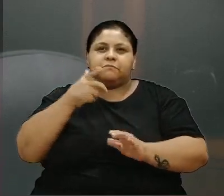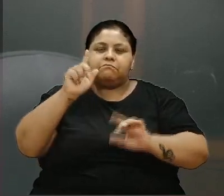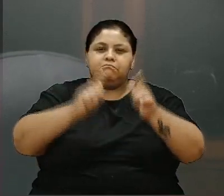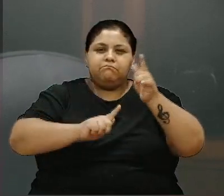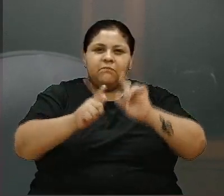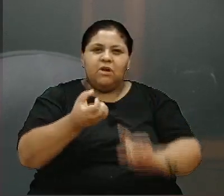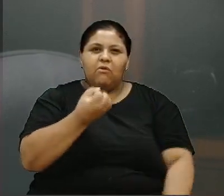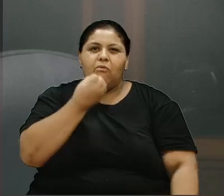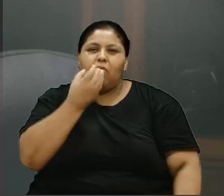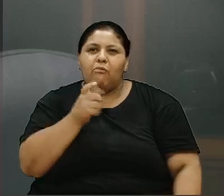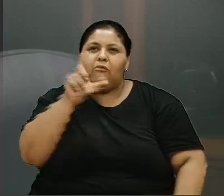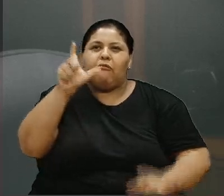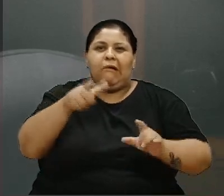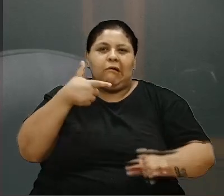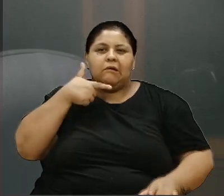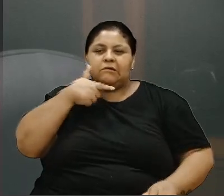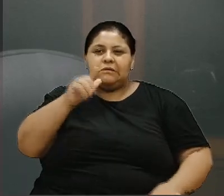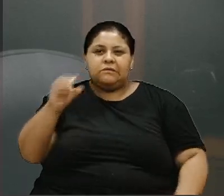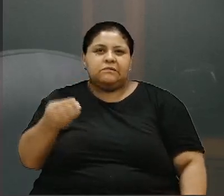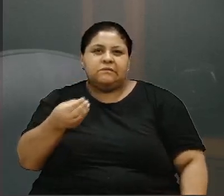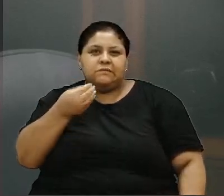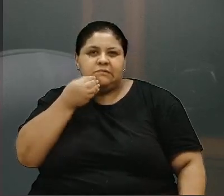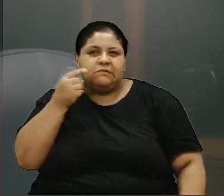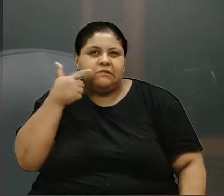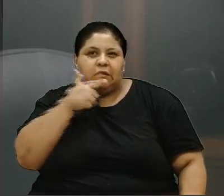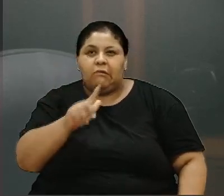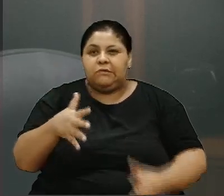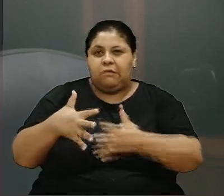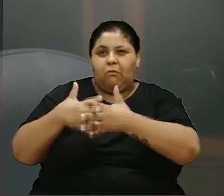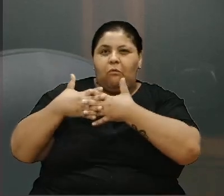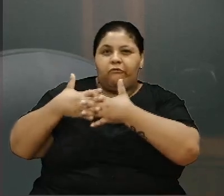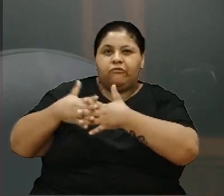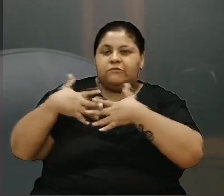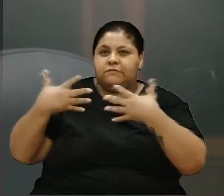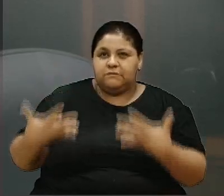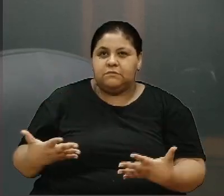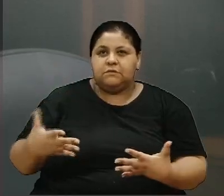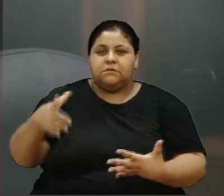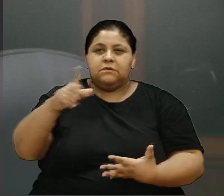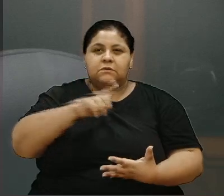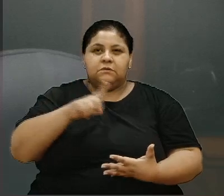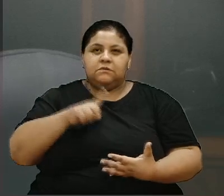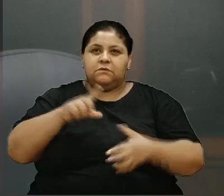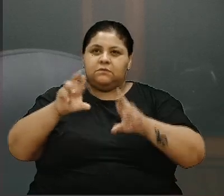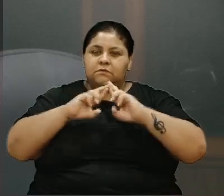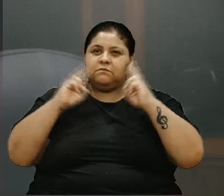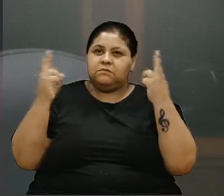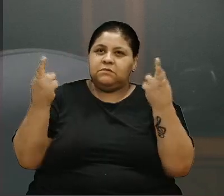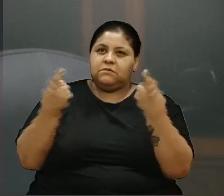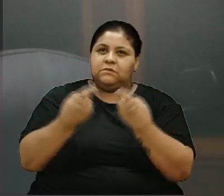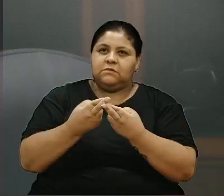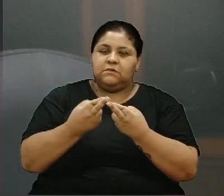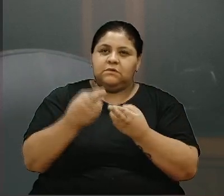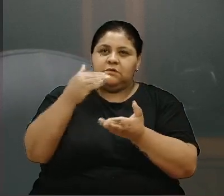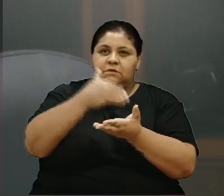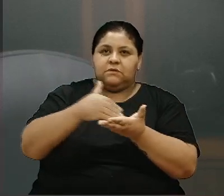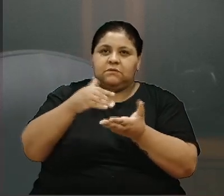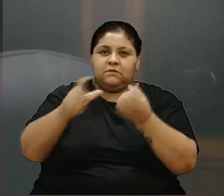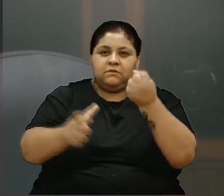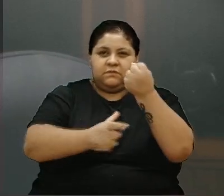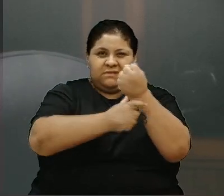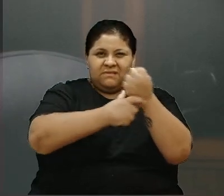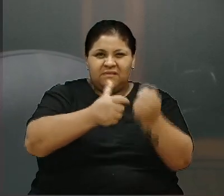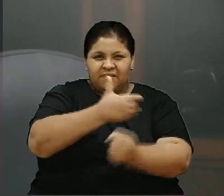bom, que o pessoal conseguiu aproveitar, que não aconteceu confusão. E aí nós tivemos uma reunião com o secretário de Segurança